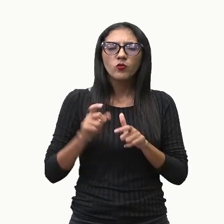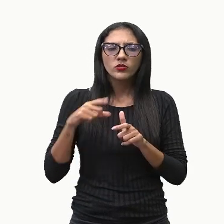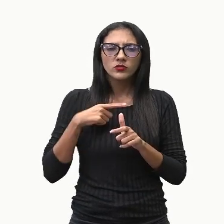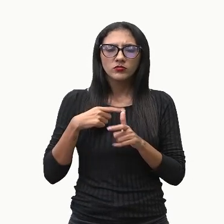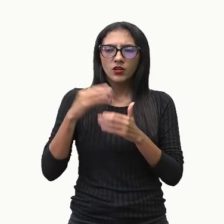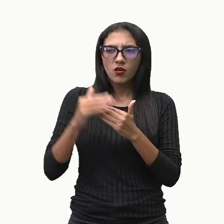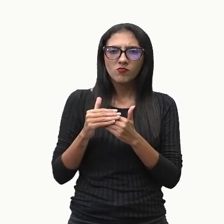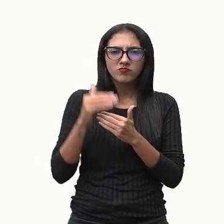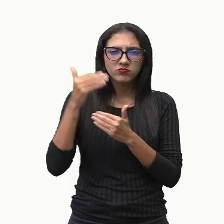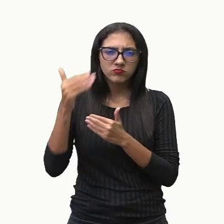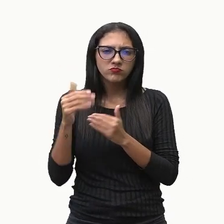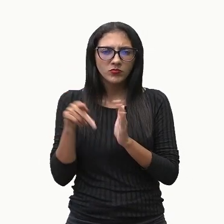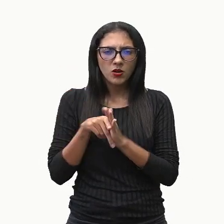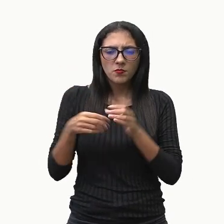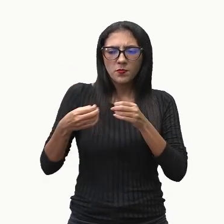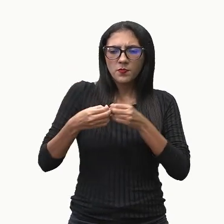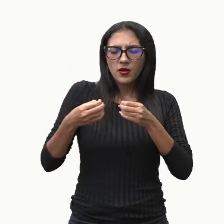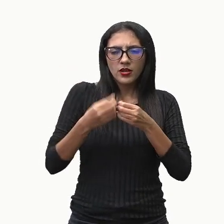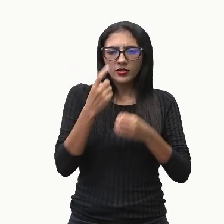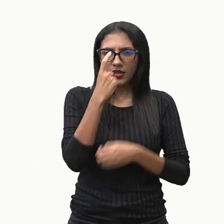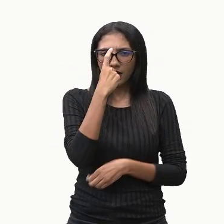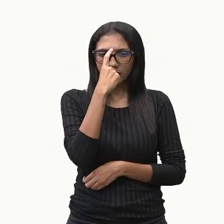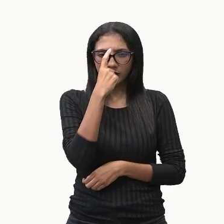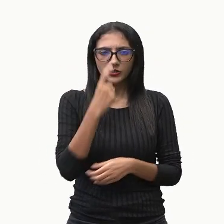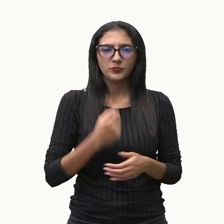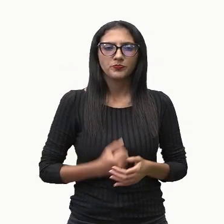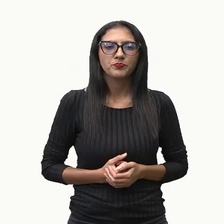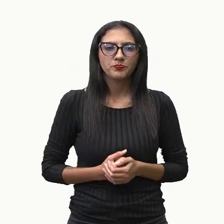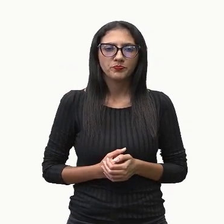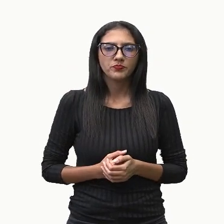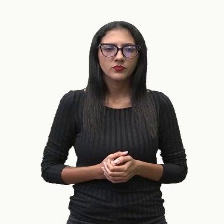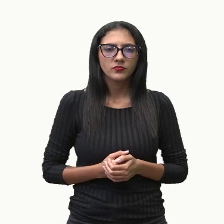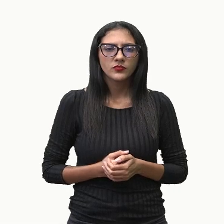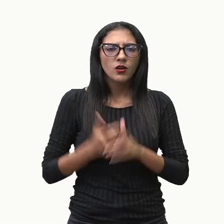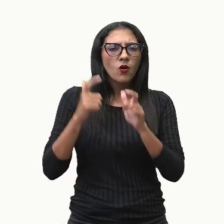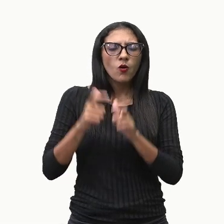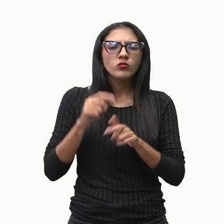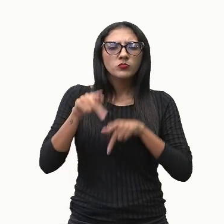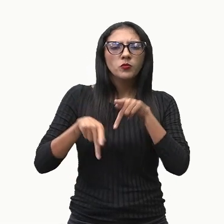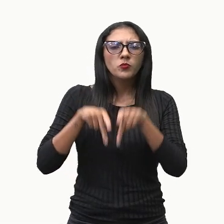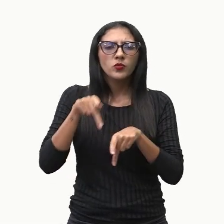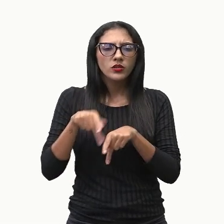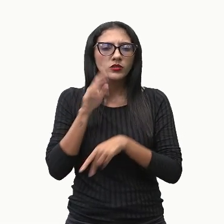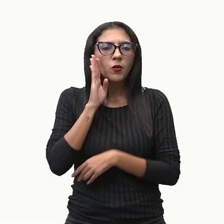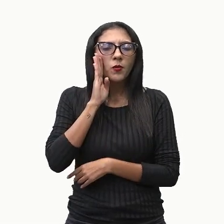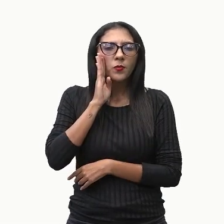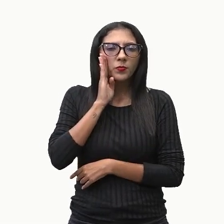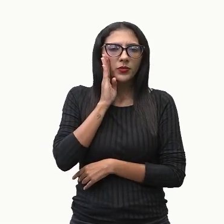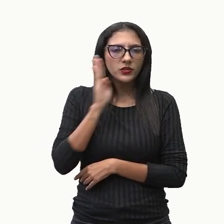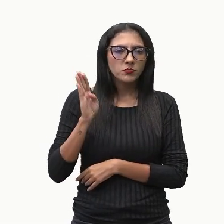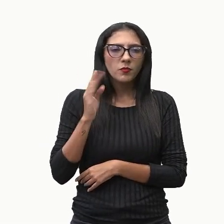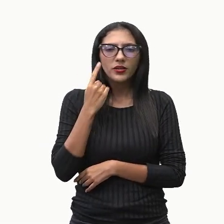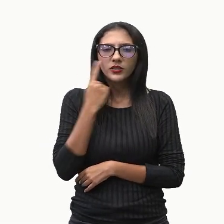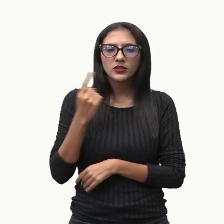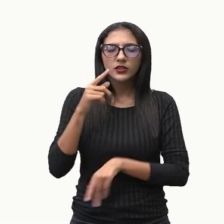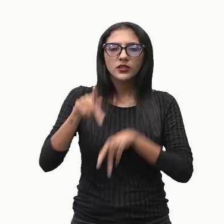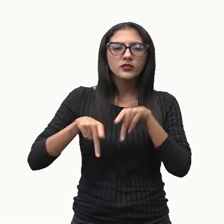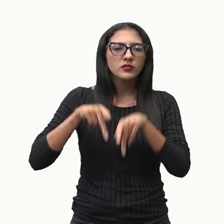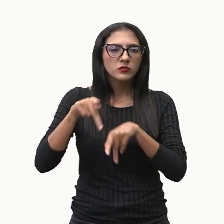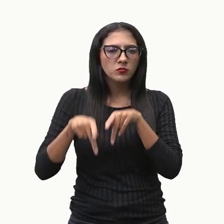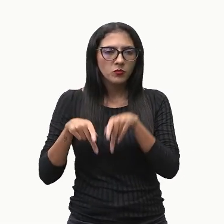em Bangladesh. E aí, origem dos refugiados que lá estão, principalmente os